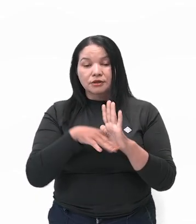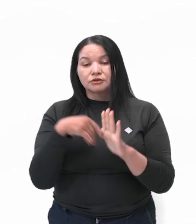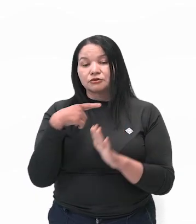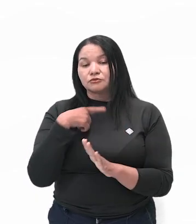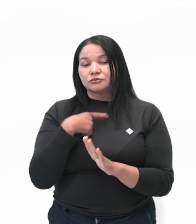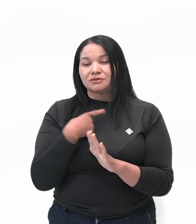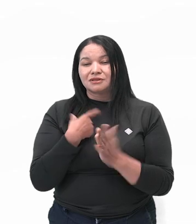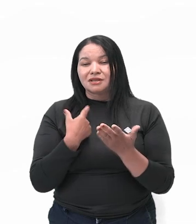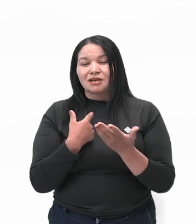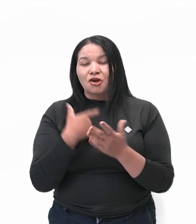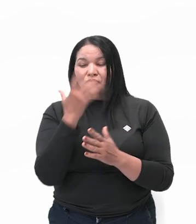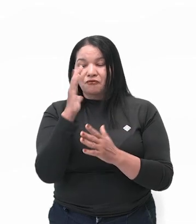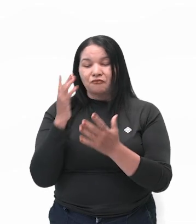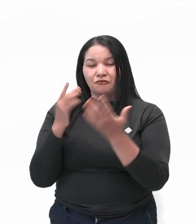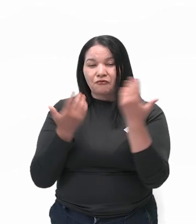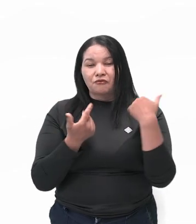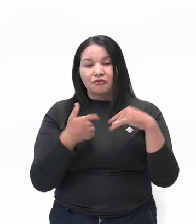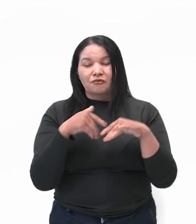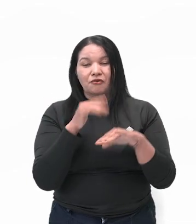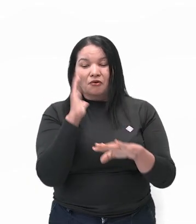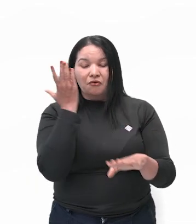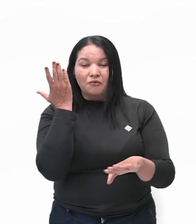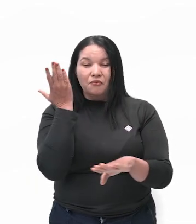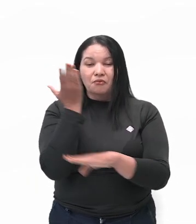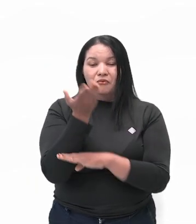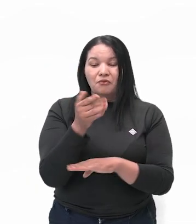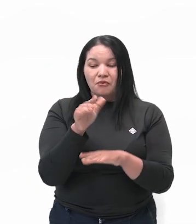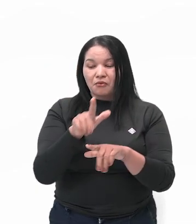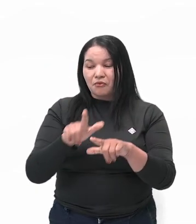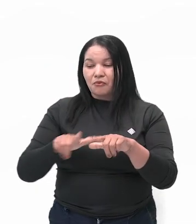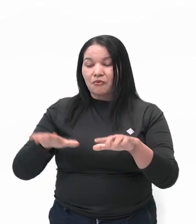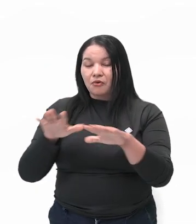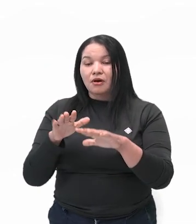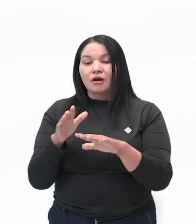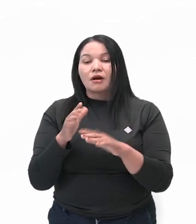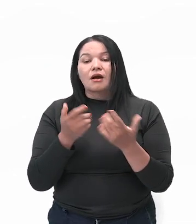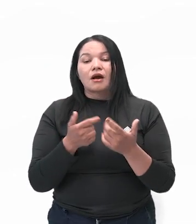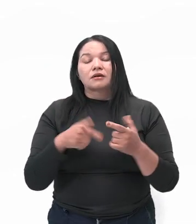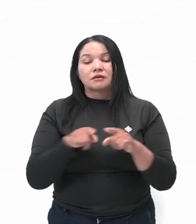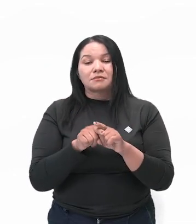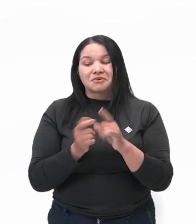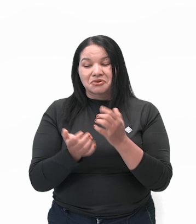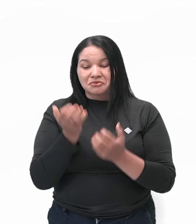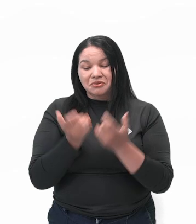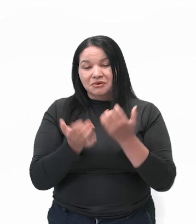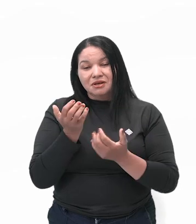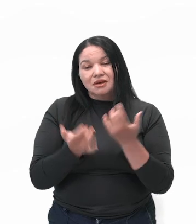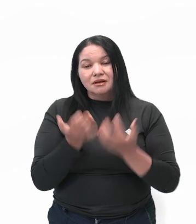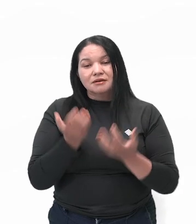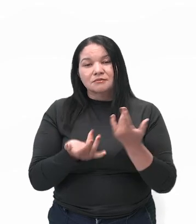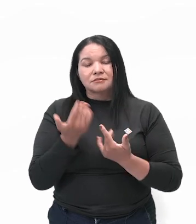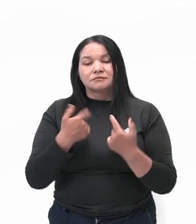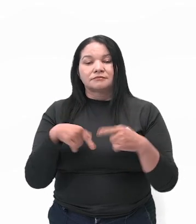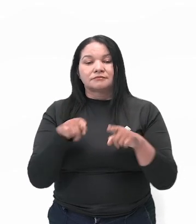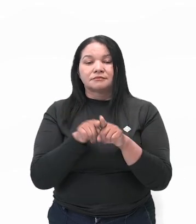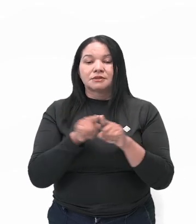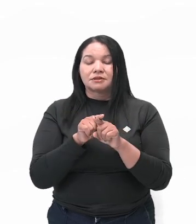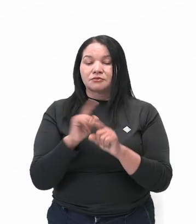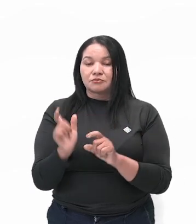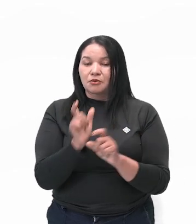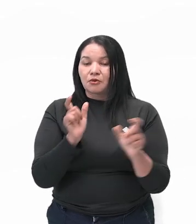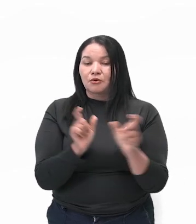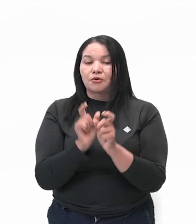parte não devastada, muita fumaça, provavelmente queimada, e nós temos as palavras